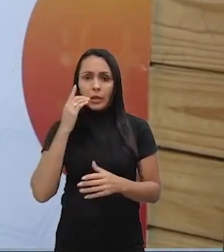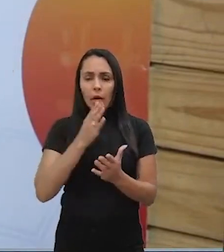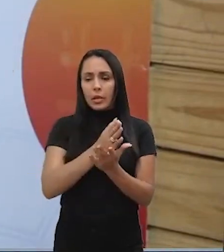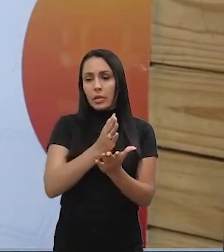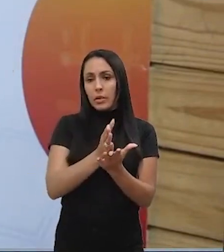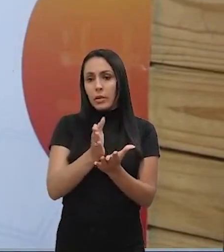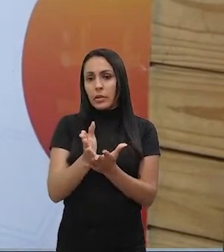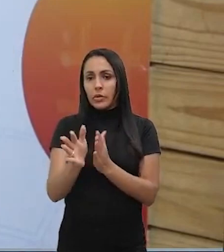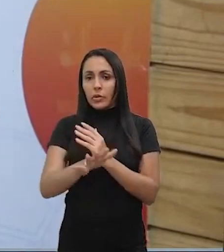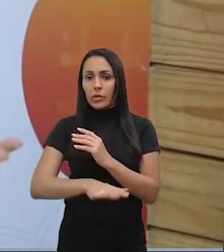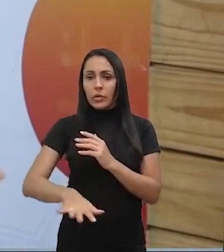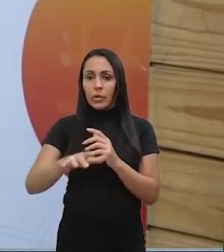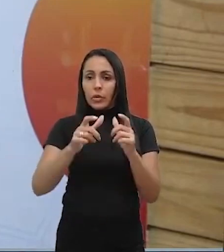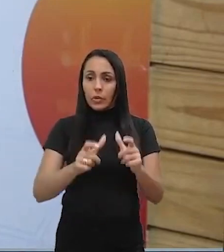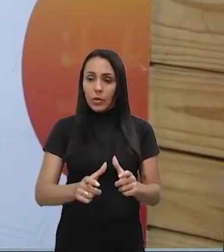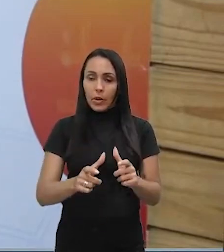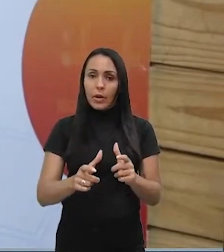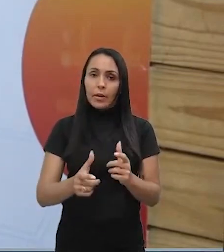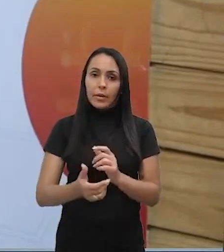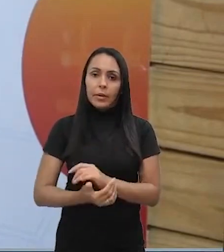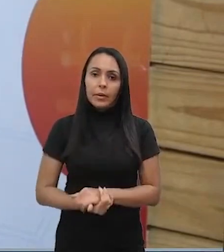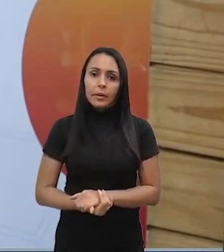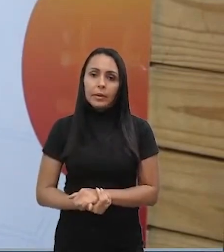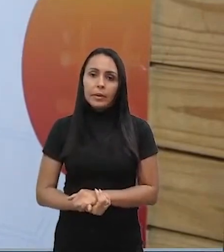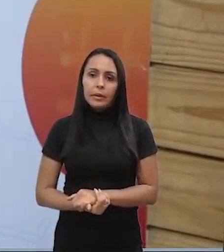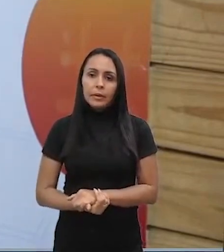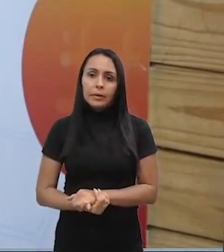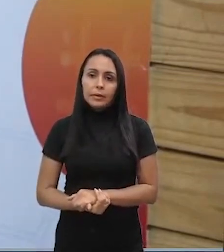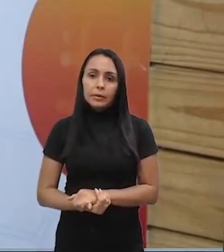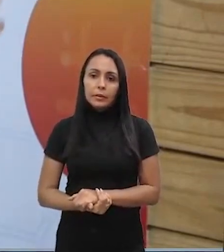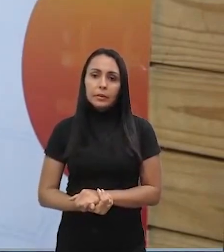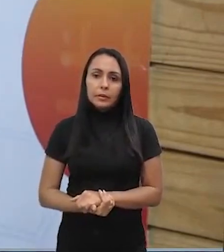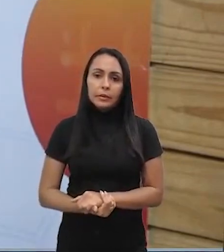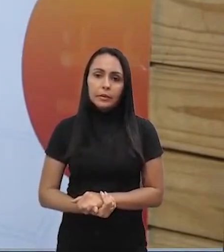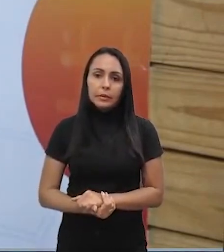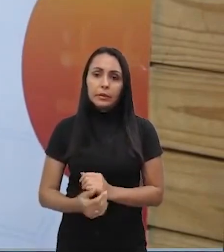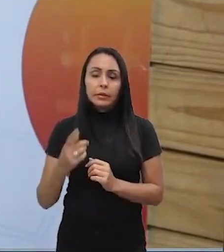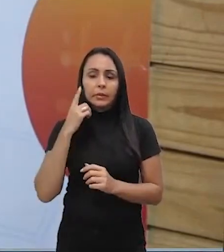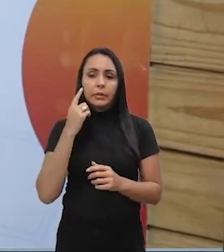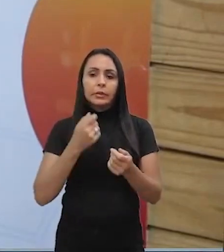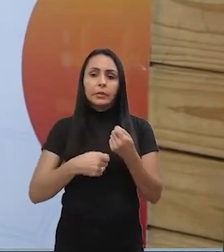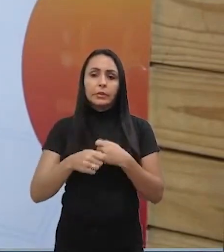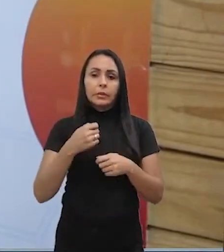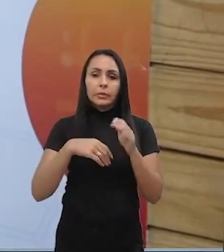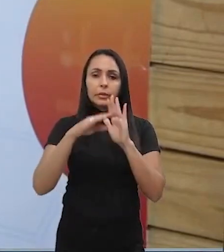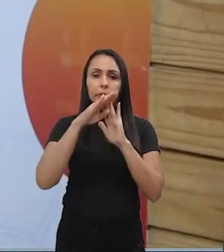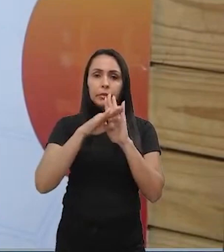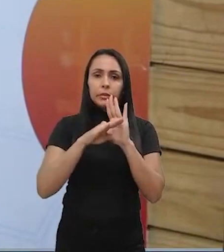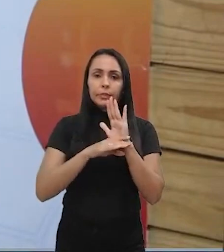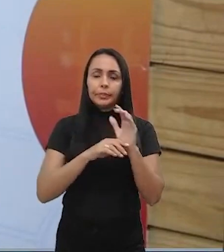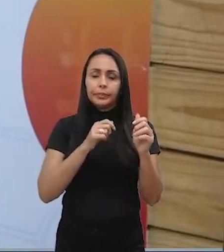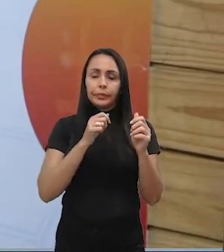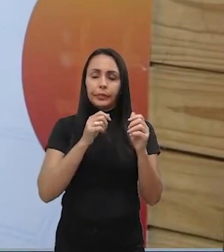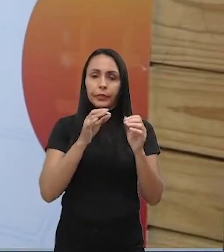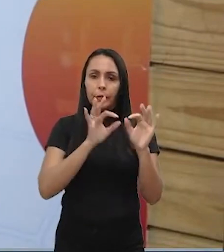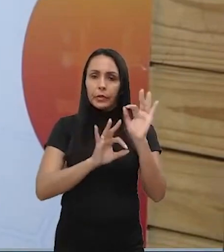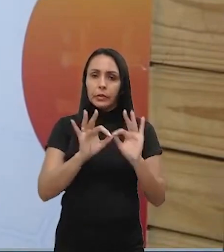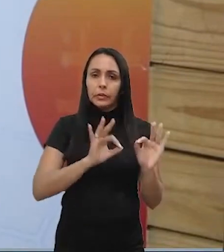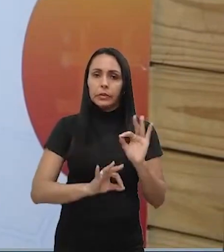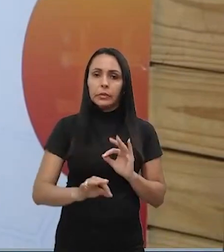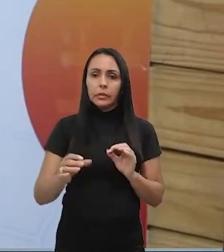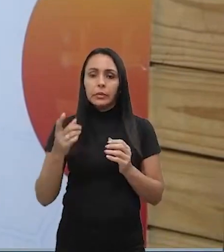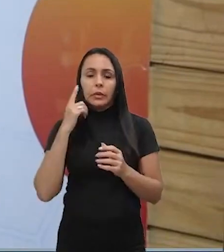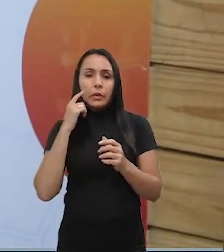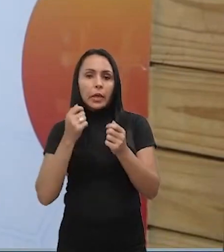determinado espaço, local, no nosso caso é o país, tá? O princípio da administração qual é? Planejar, organizar, controlar